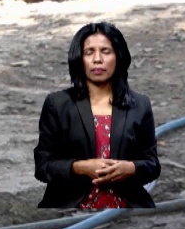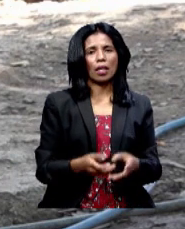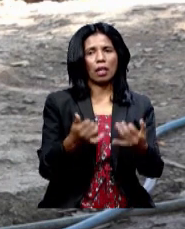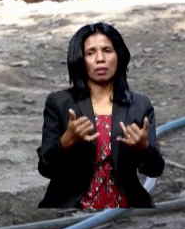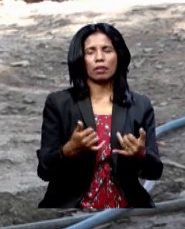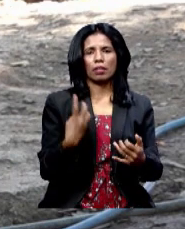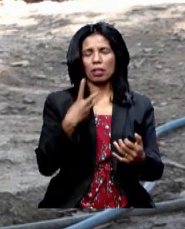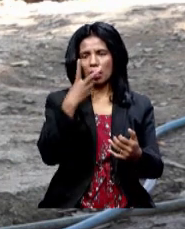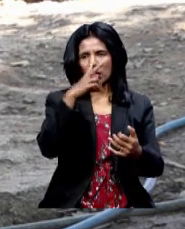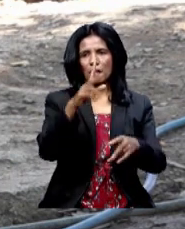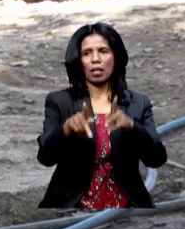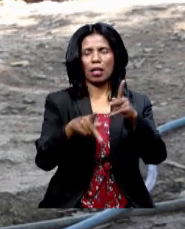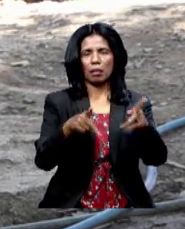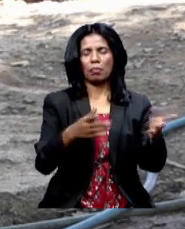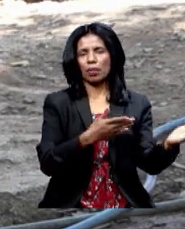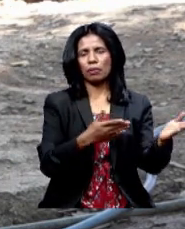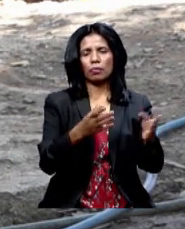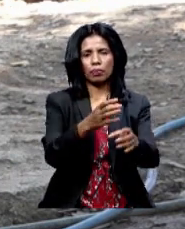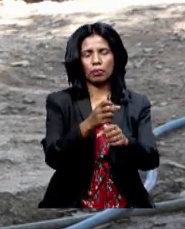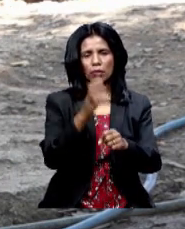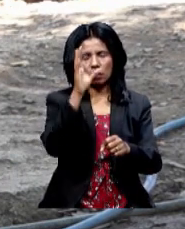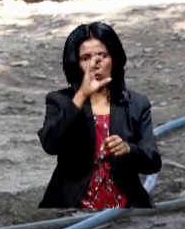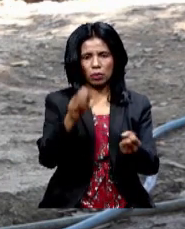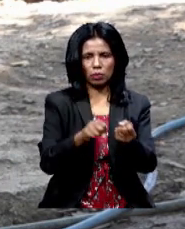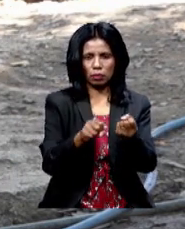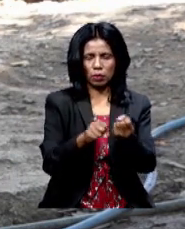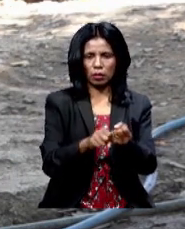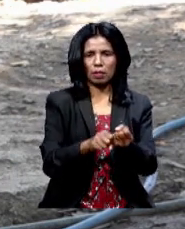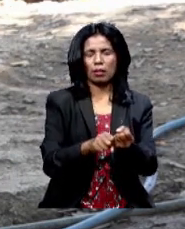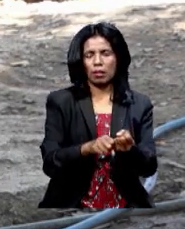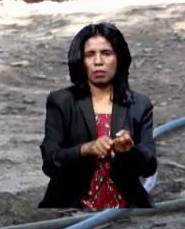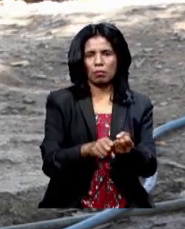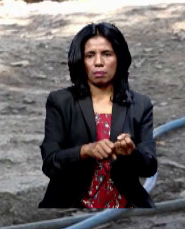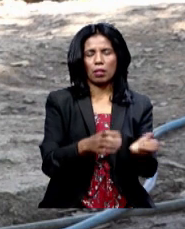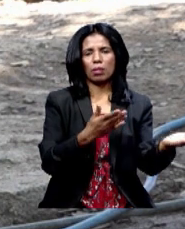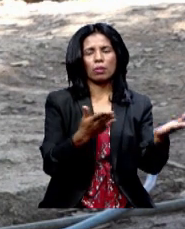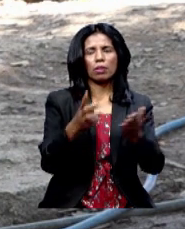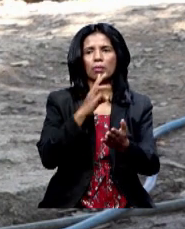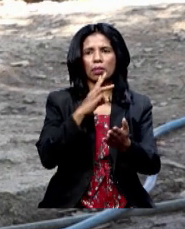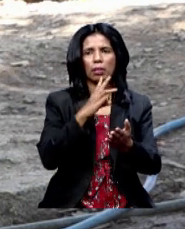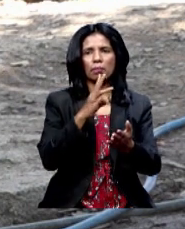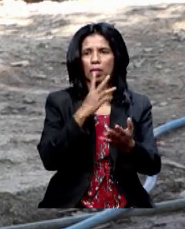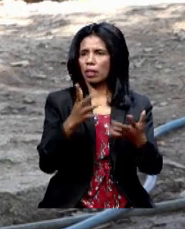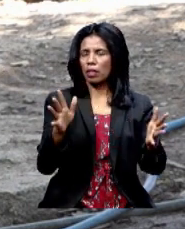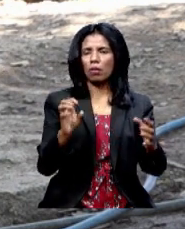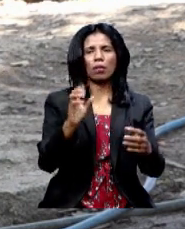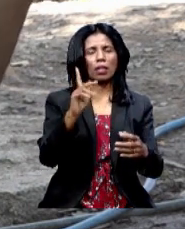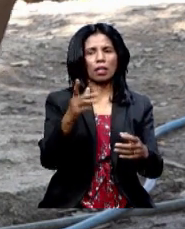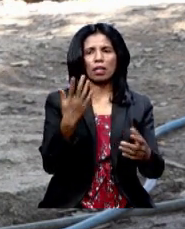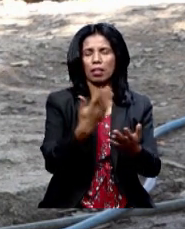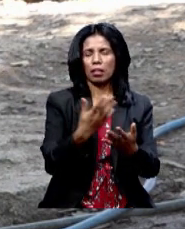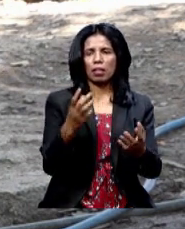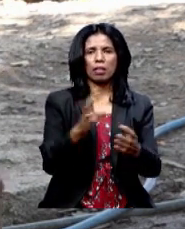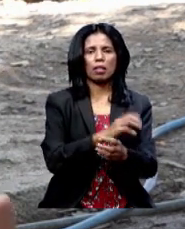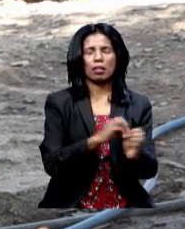dala dak mane ne kumudar mi rarasi. Ame rasik mafu kontribui be rarasik be. Dala mane maka no be lahe lahe hola. Lahe ba hola. Ansa